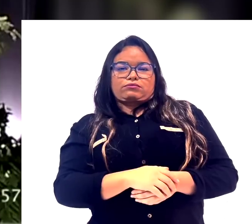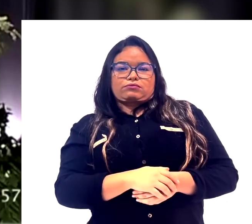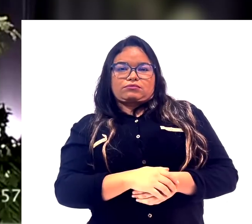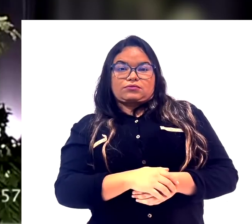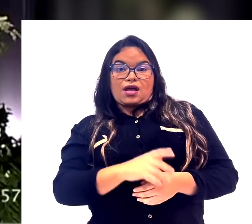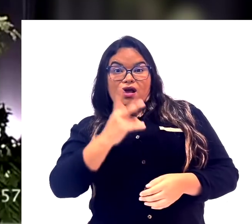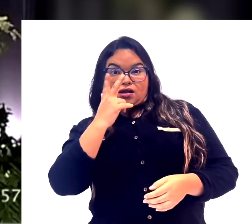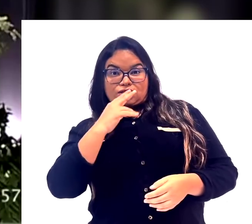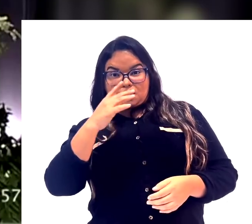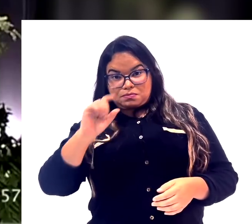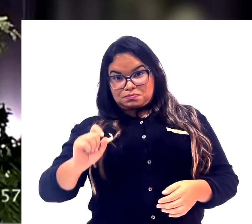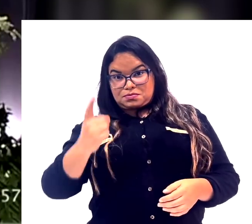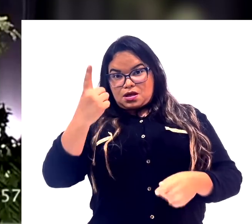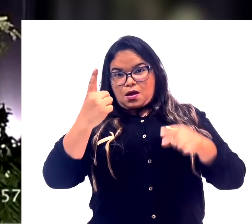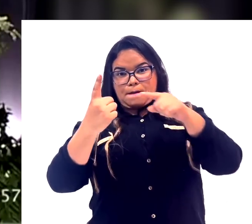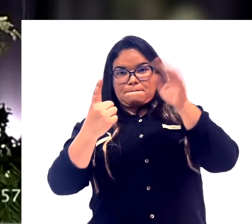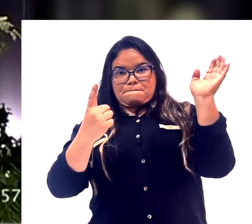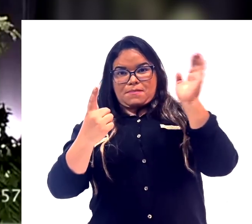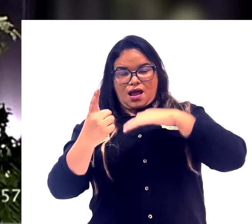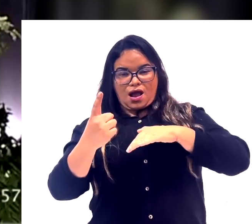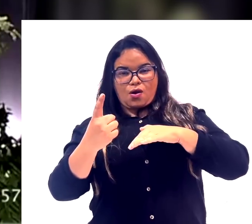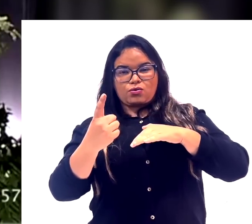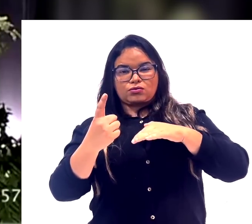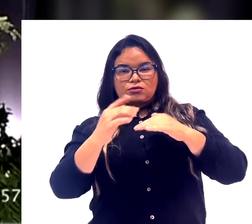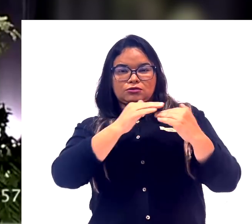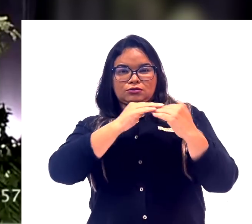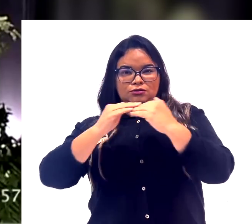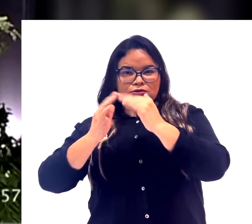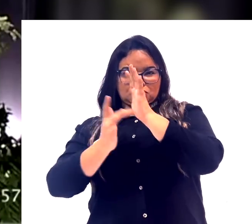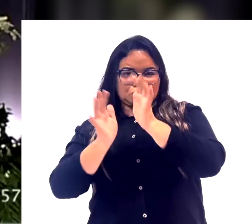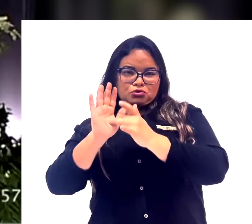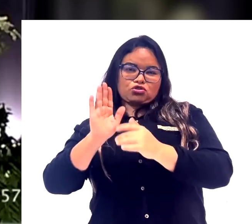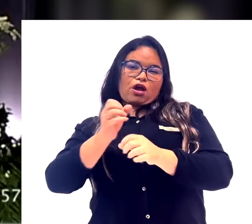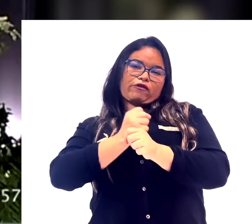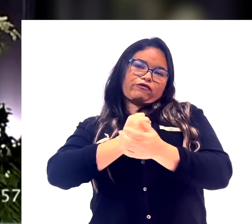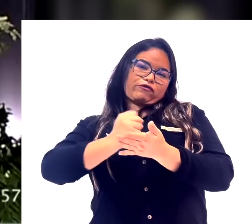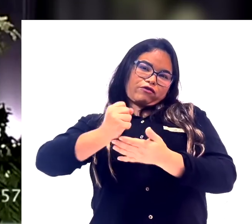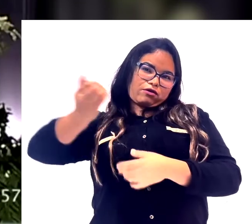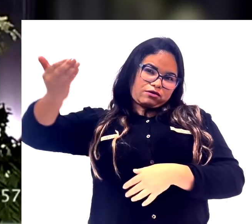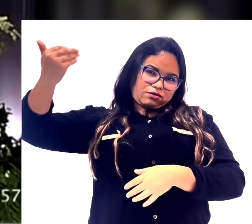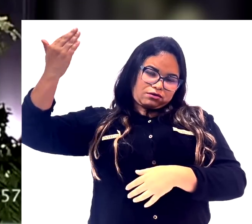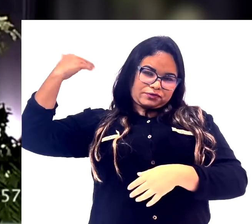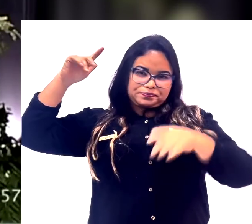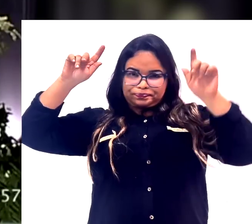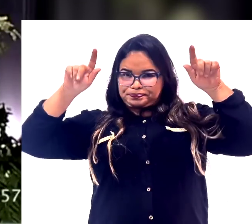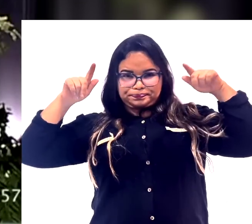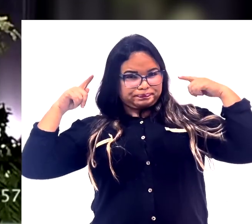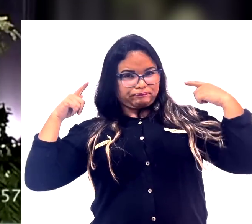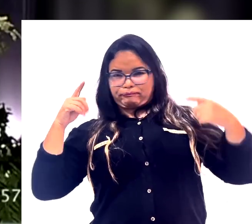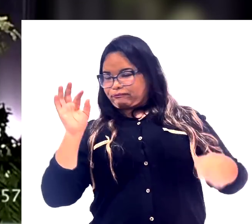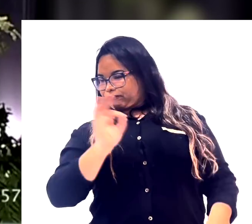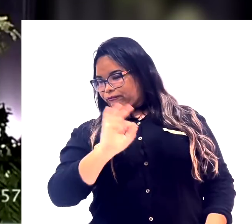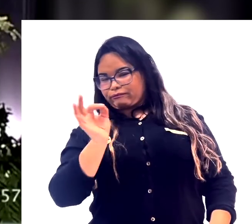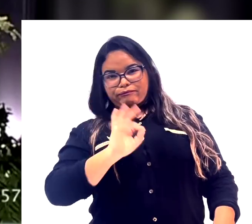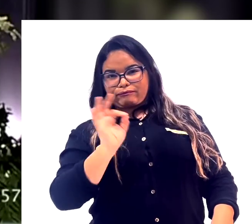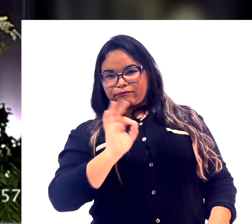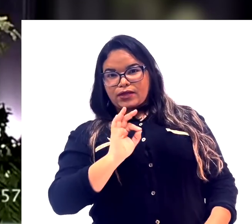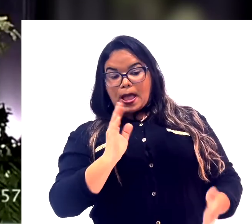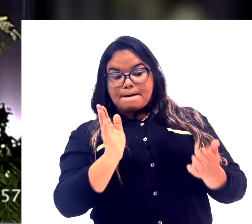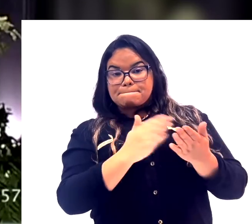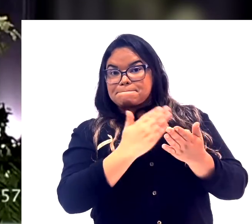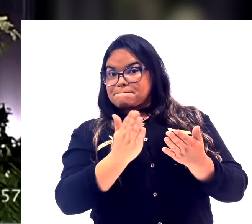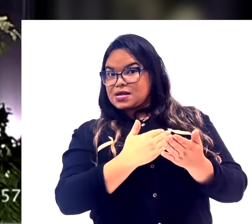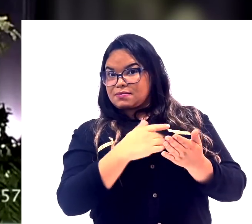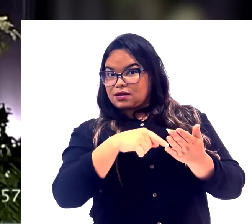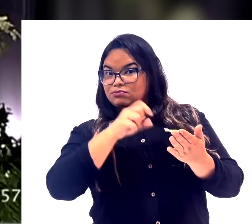ou melhor, que se levantou no passado, no tempo da Grécia. Não, não, não, não. A Bíblia não diz isso. A Bíblia diz que ele se